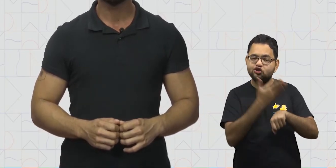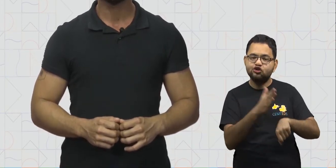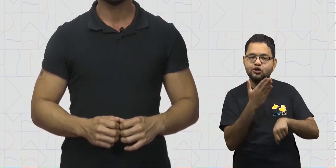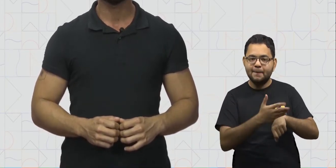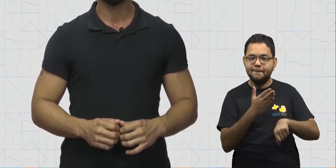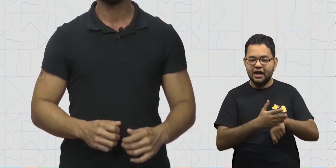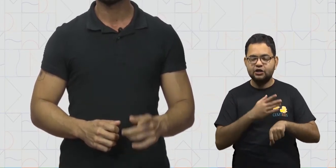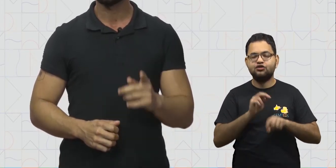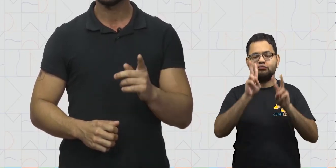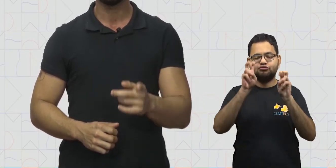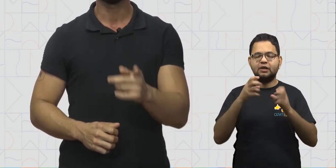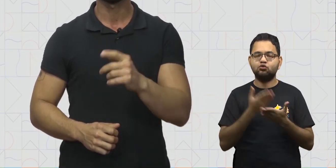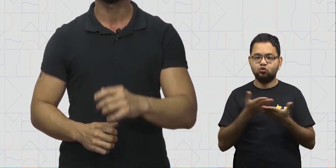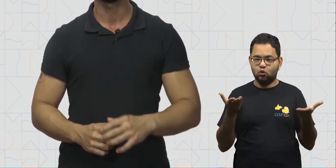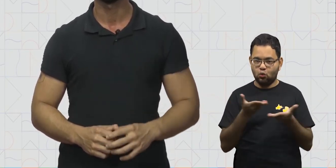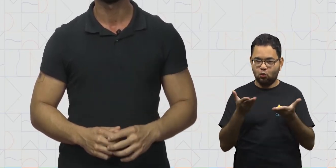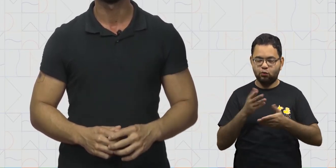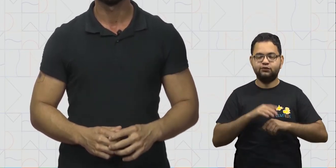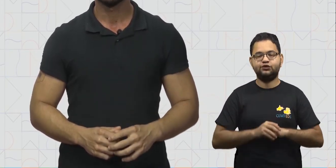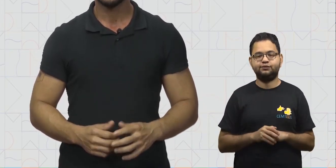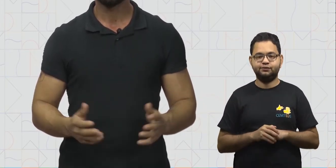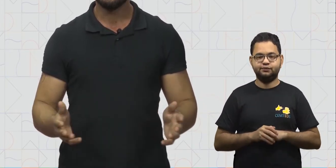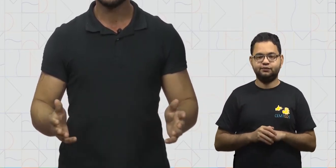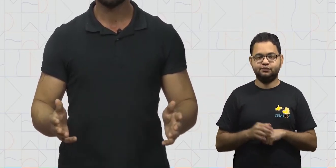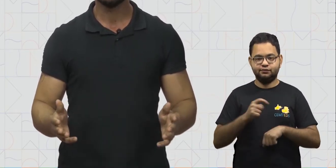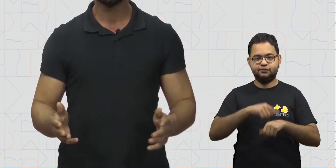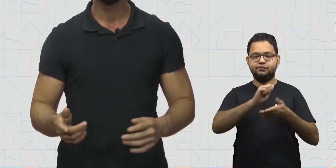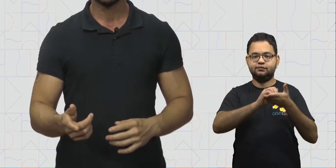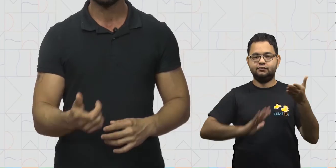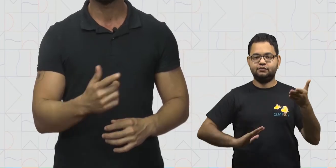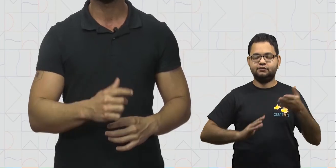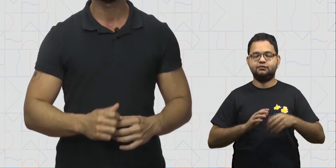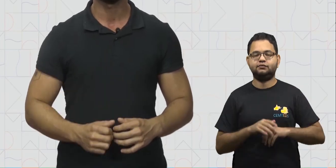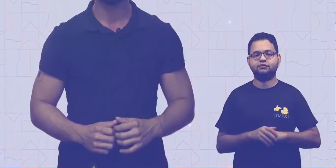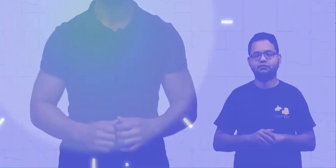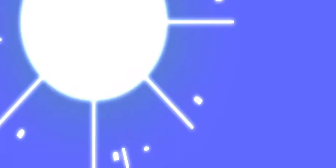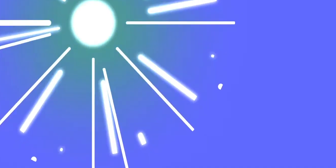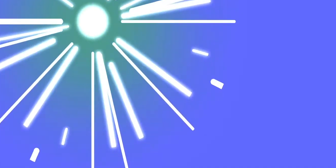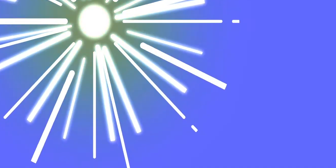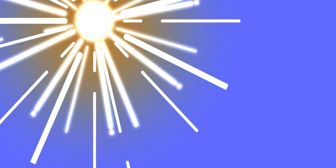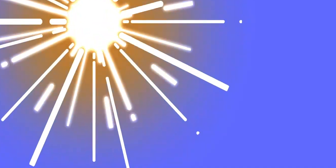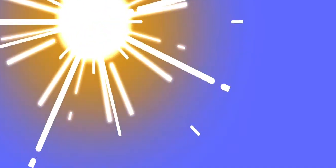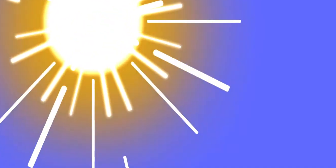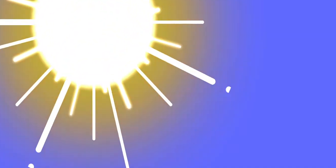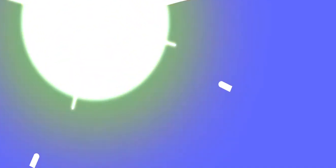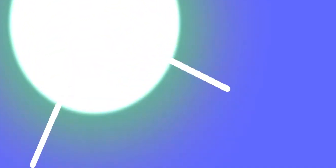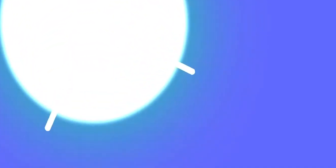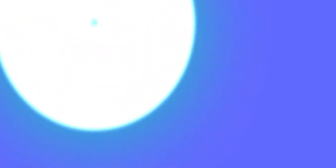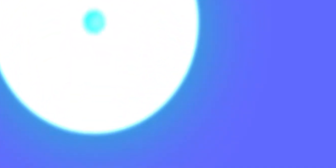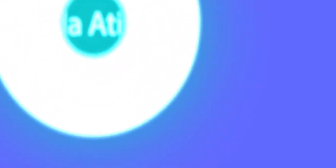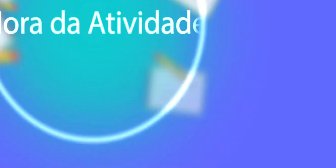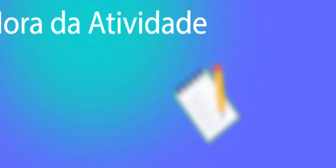os nossos conhecimentos adquiridos na aula de hoje. Acompanhe comigo a hora da atividade.